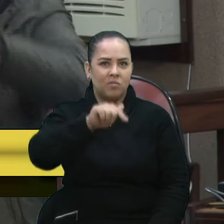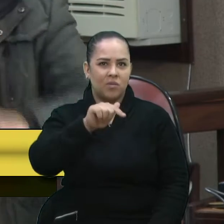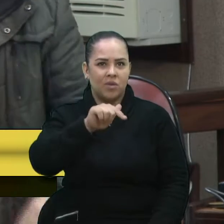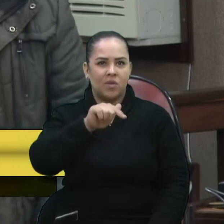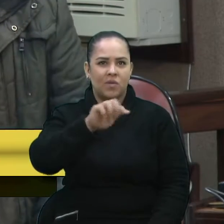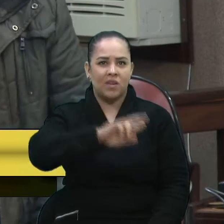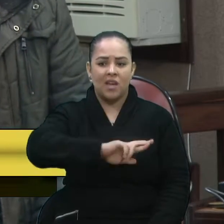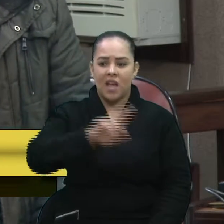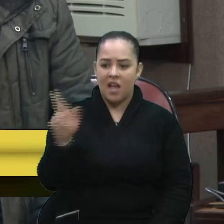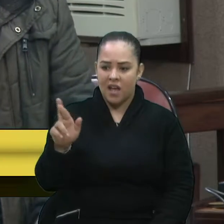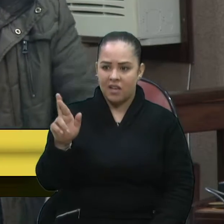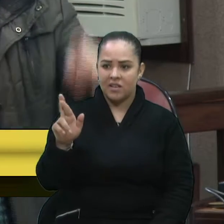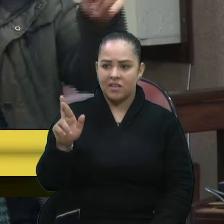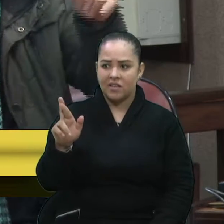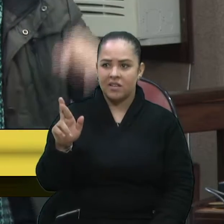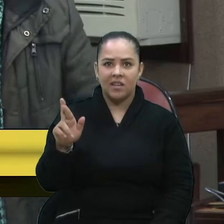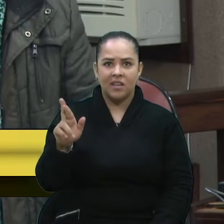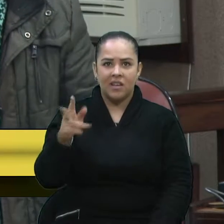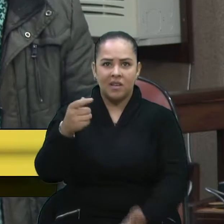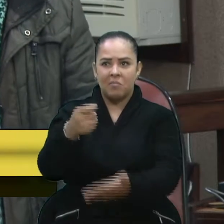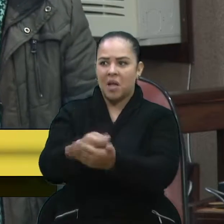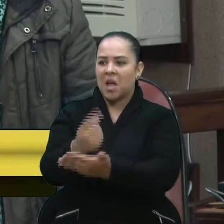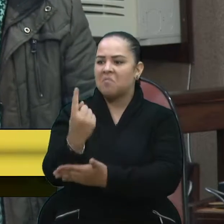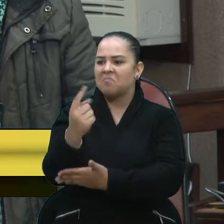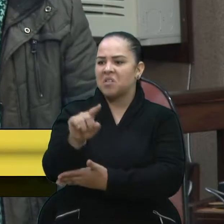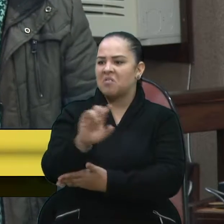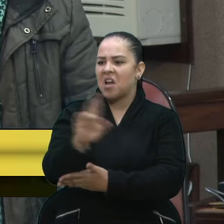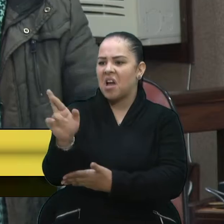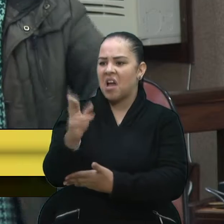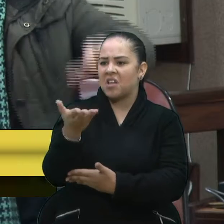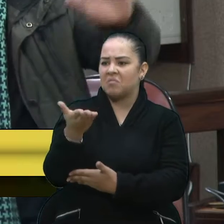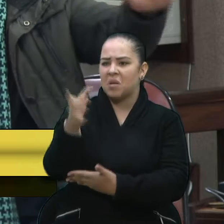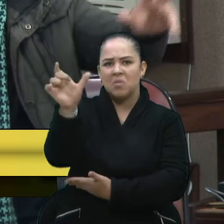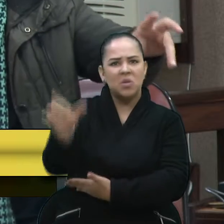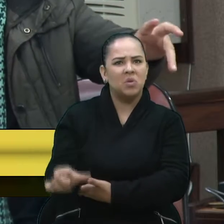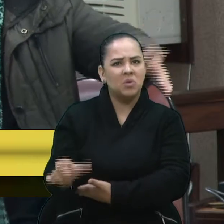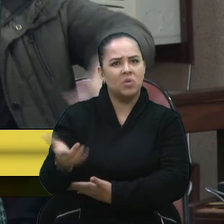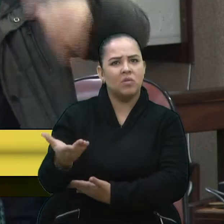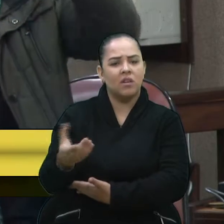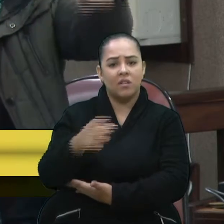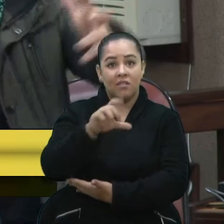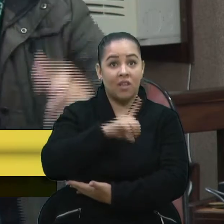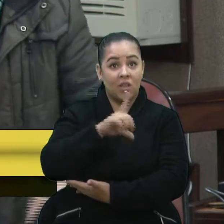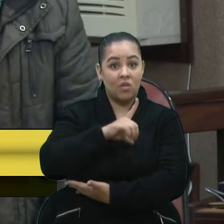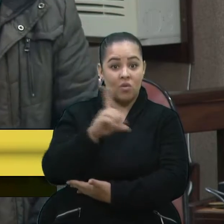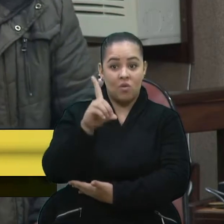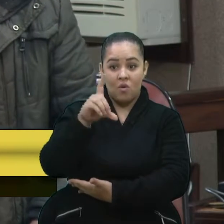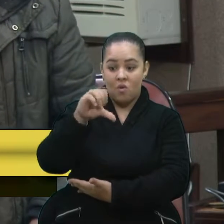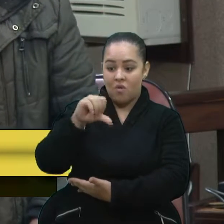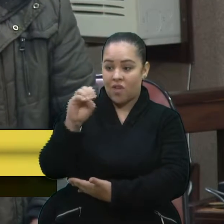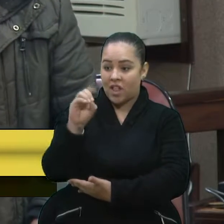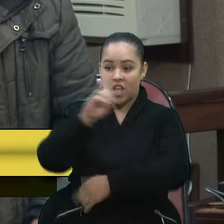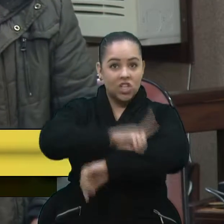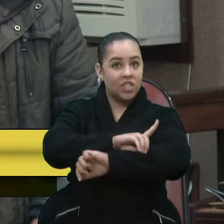e poucos para as coitadas ficarem ali e não receberem o salário e os direitos trabalhistas. Daí vence os 90 dias, contrata outra